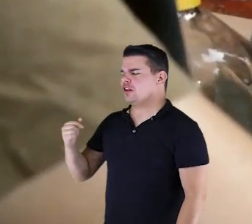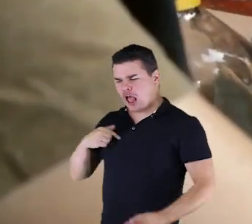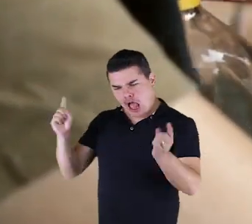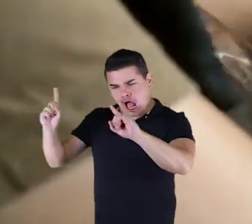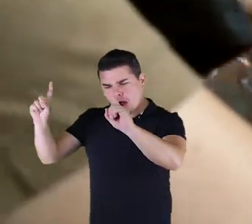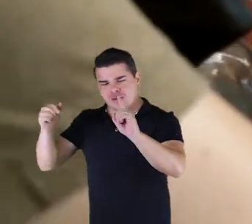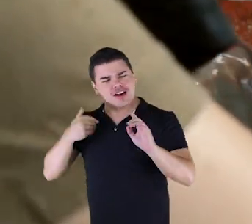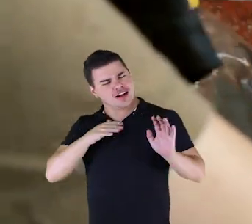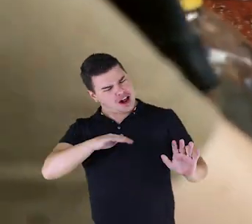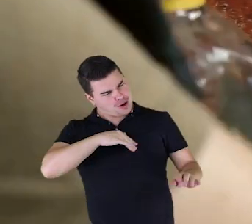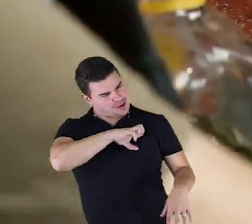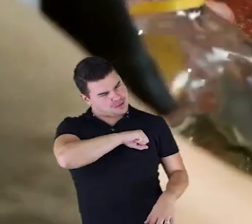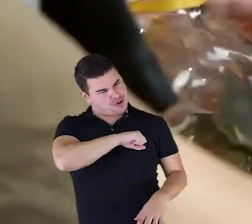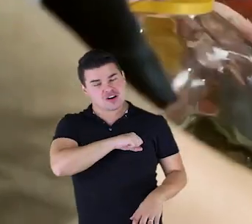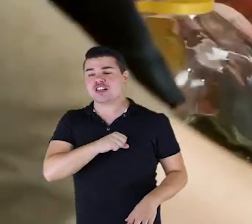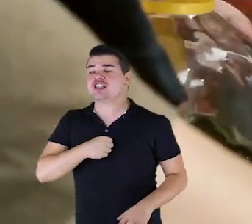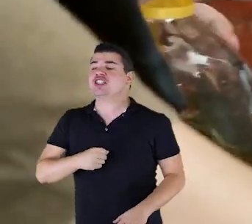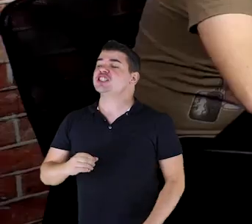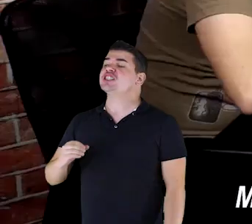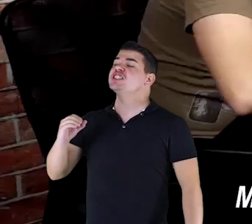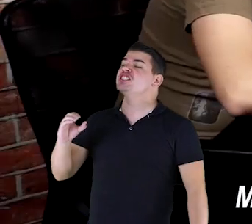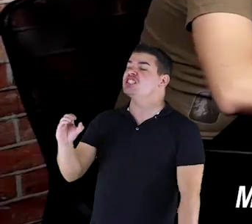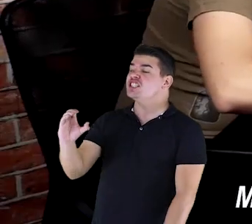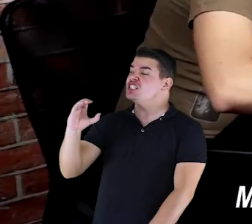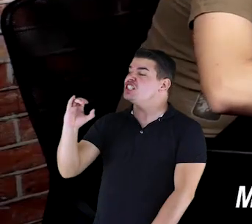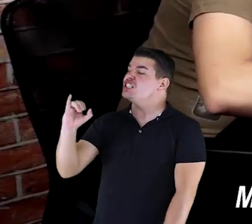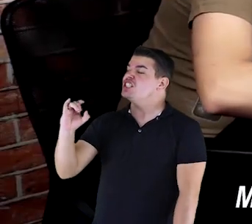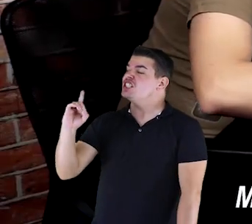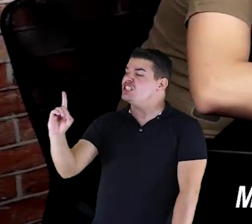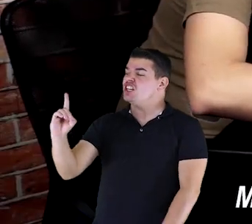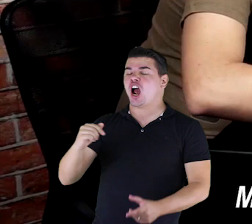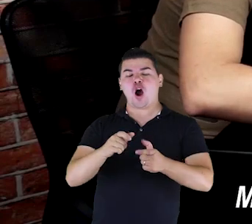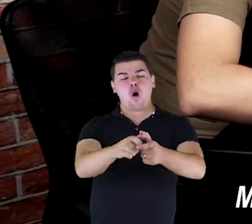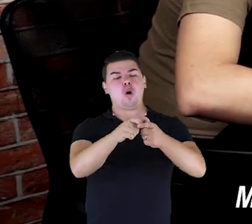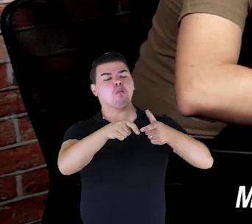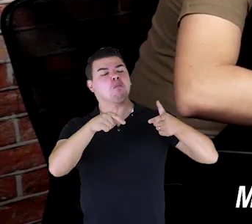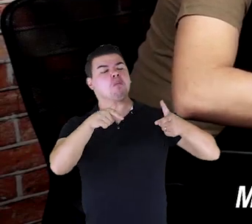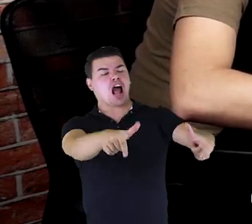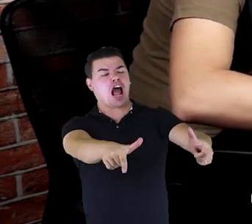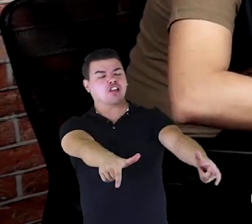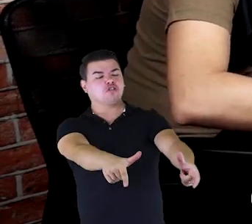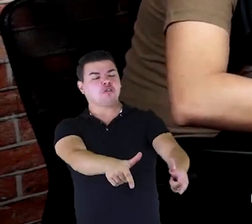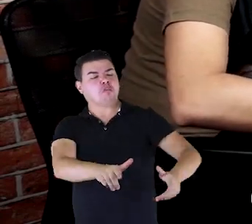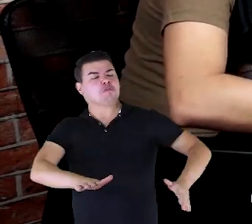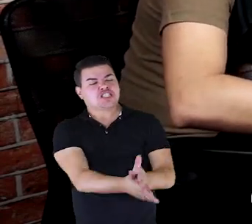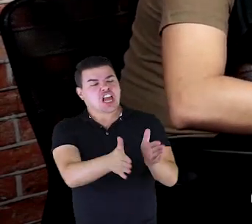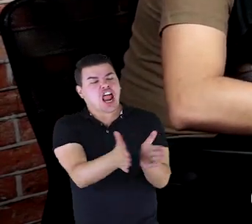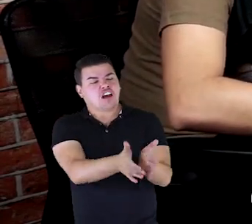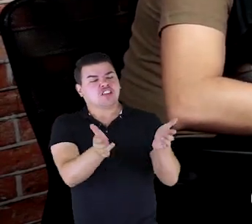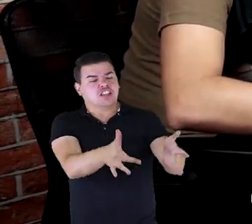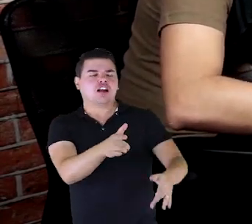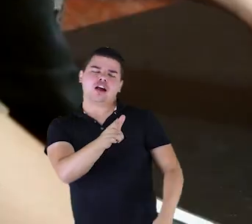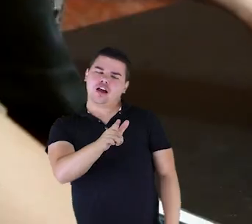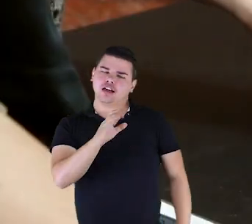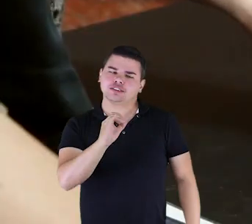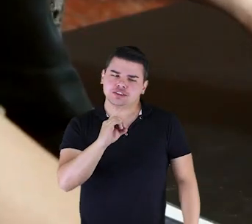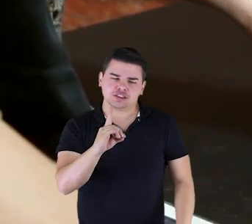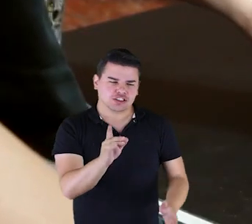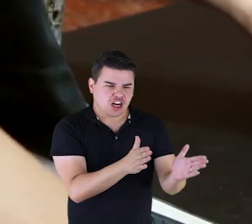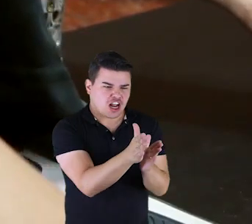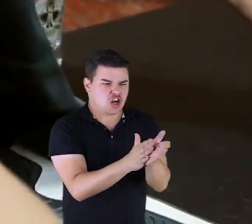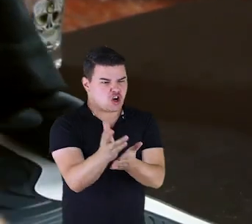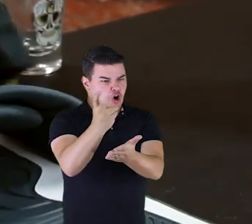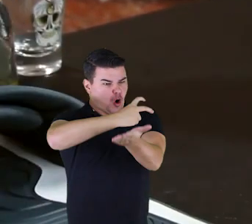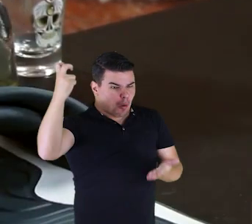Eu juro. Calma, mano. Cid arrombado! Miserável desgracento do caralho! Ô, Cid, você tá manipulando o jogo!